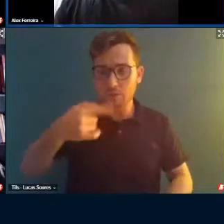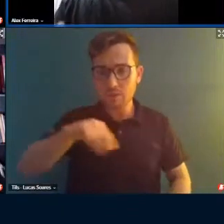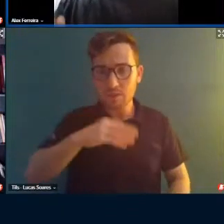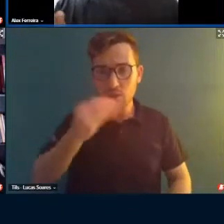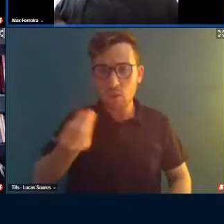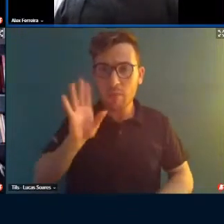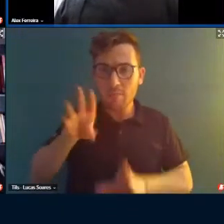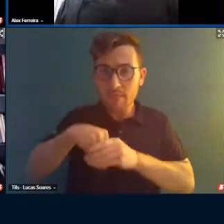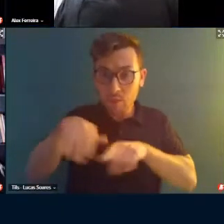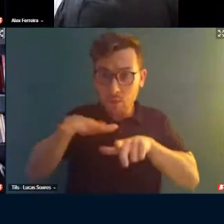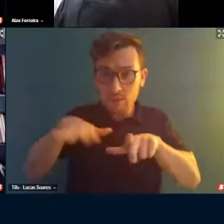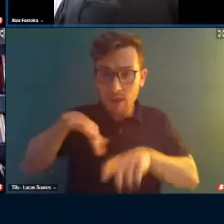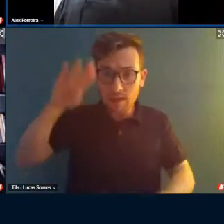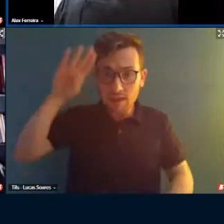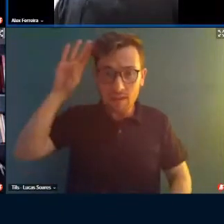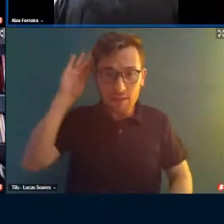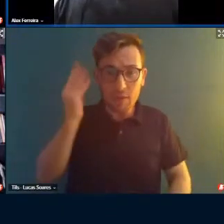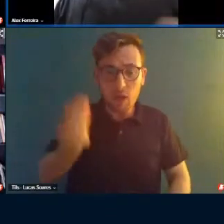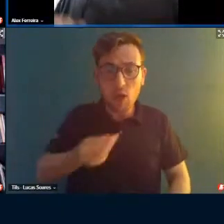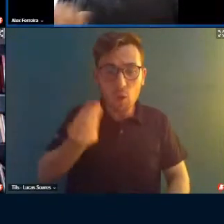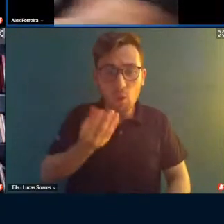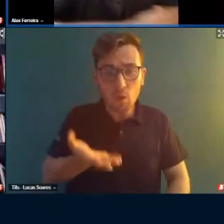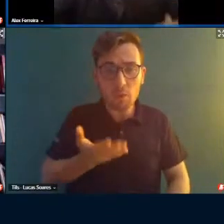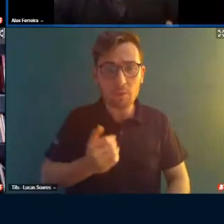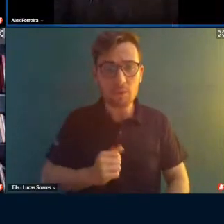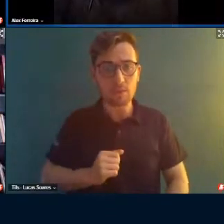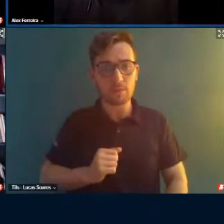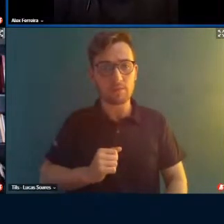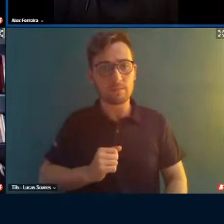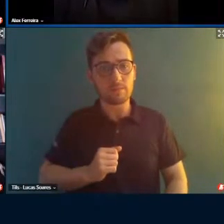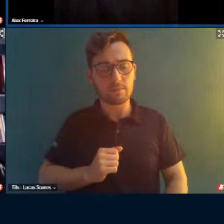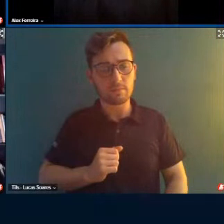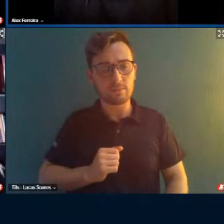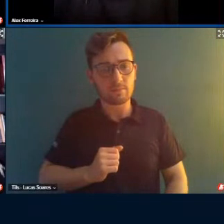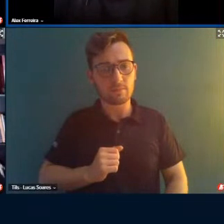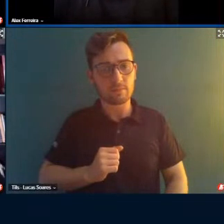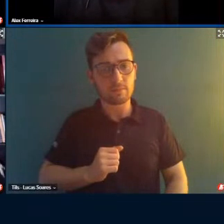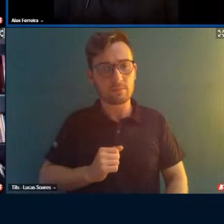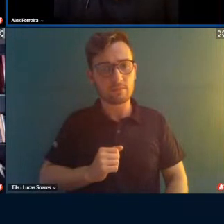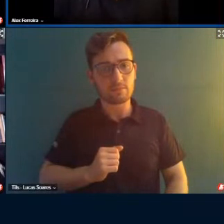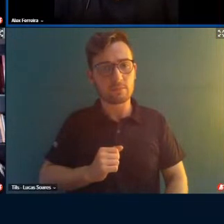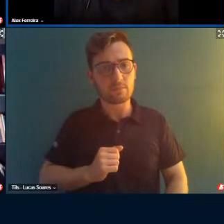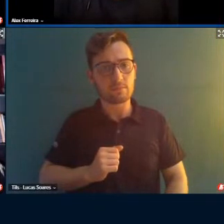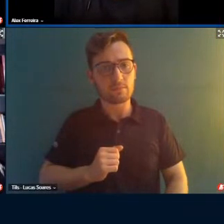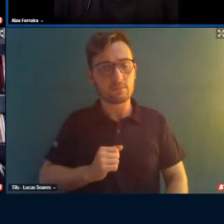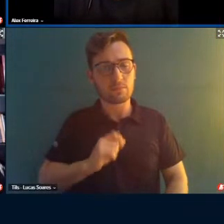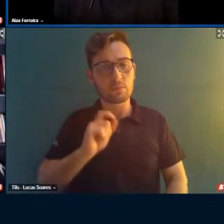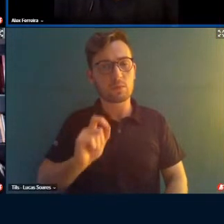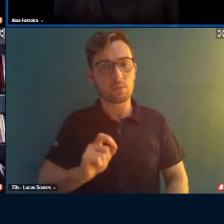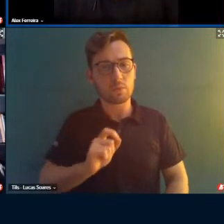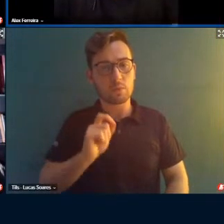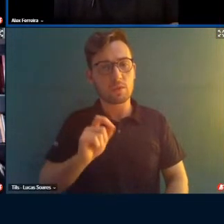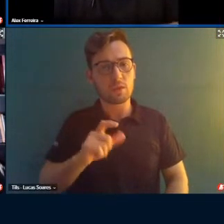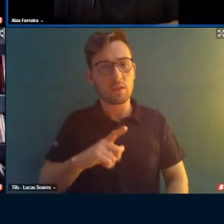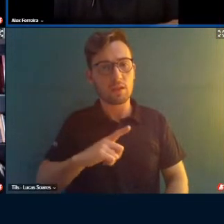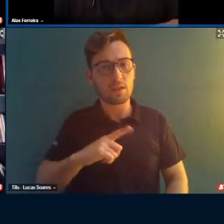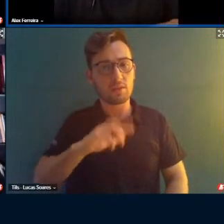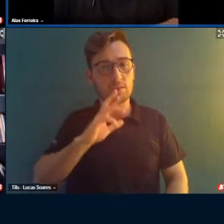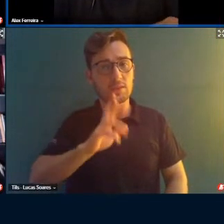dentro do meio acadêmico. Dentro do meio acadêmico. Tá, dentro do meio acadêmico, o que ele trouxe, bom, o resultado